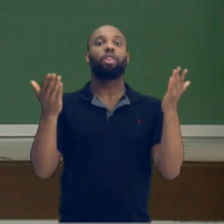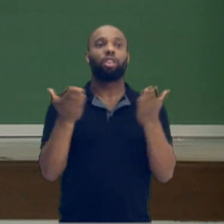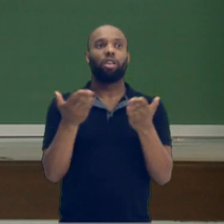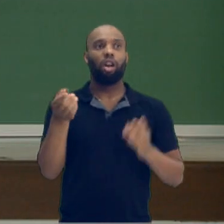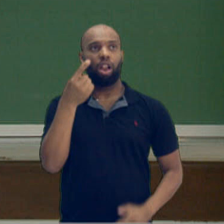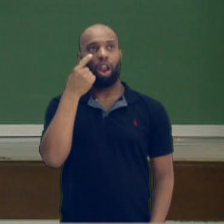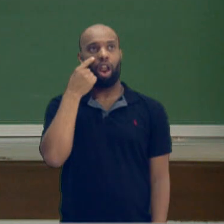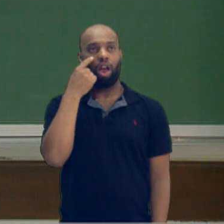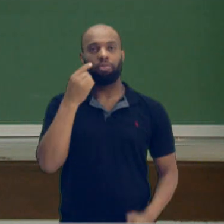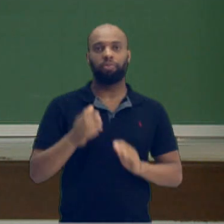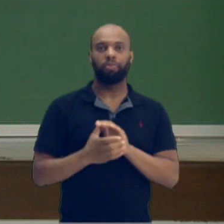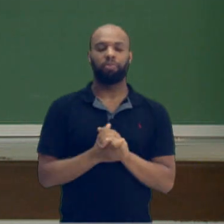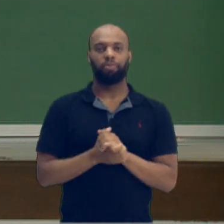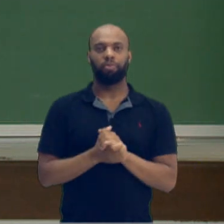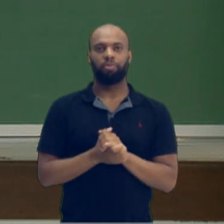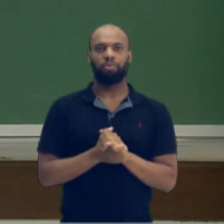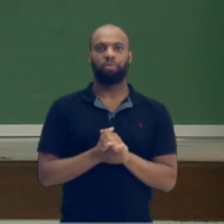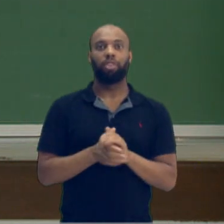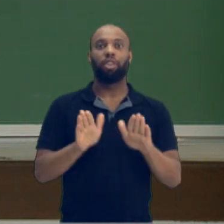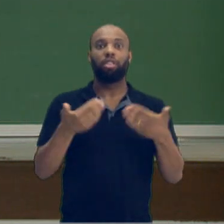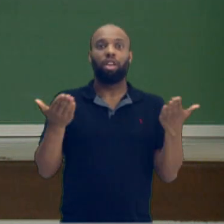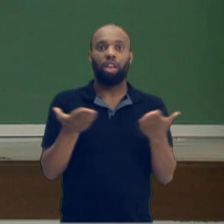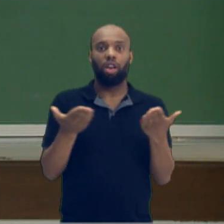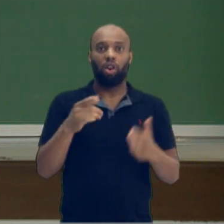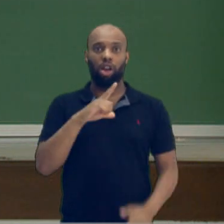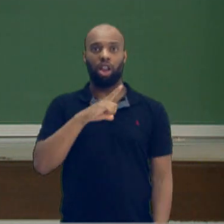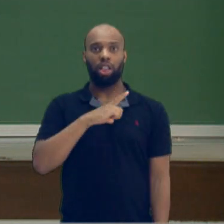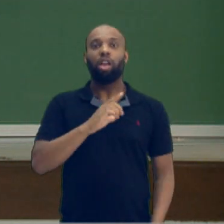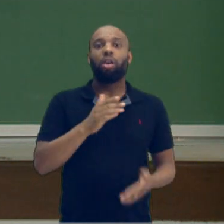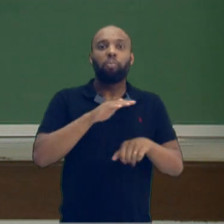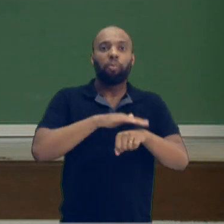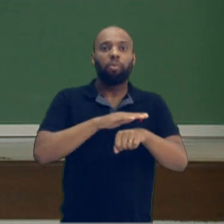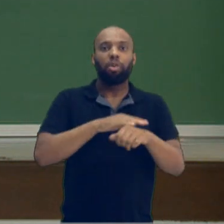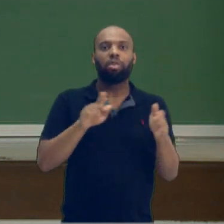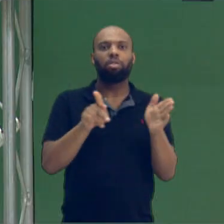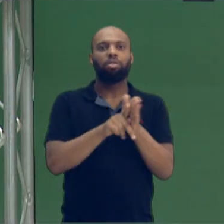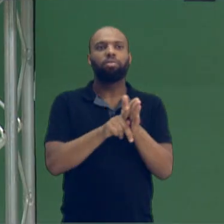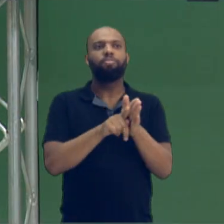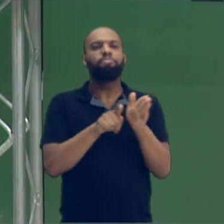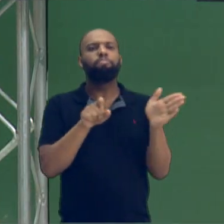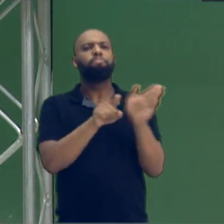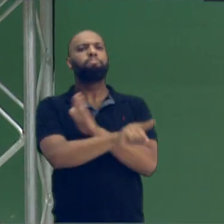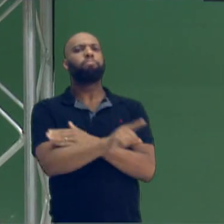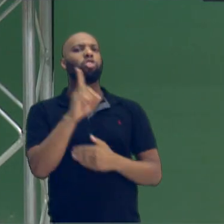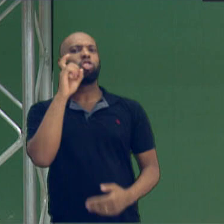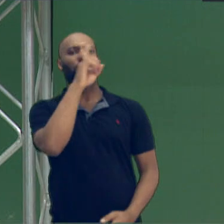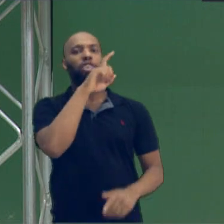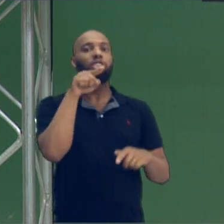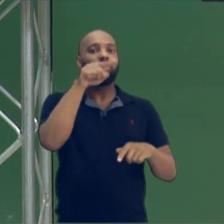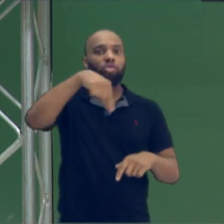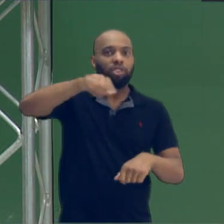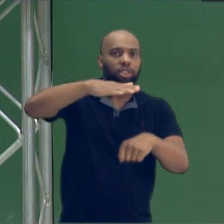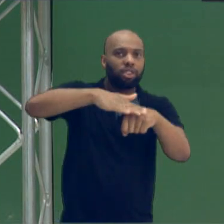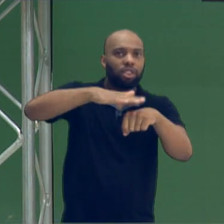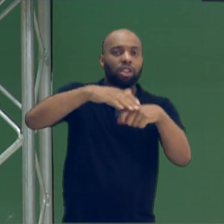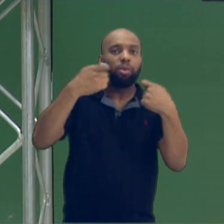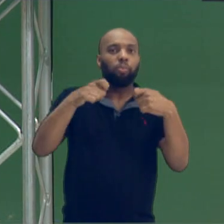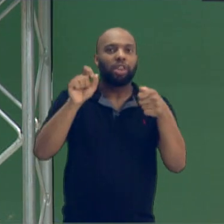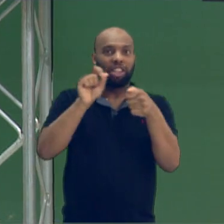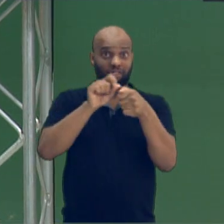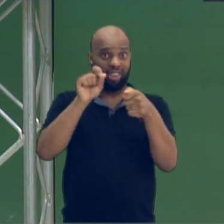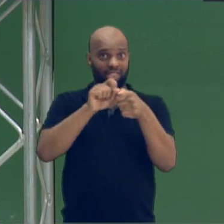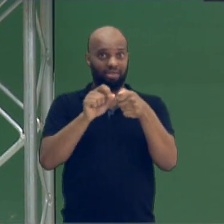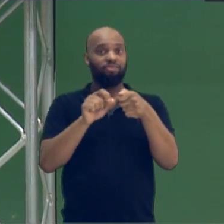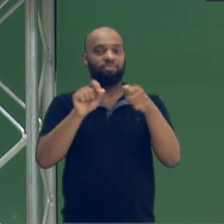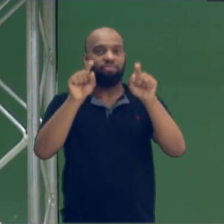uma olhada agora. Agora chegou um momento de um exercício bem difícil, onde vocês vão precisar construir a matriz de vocês,